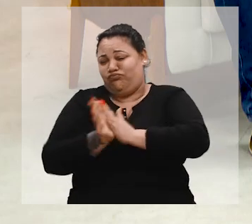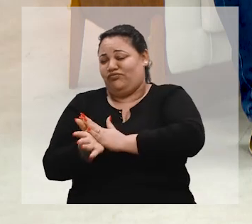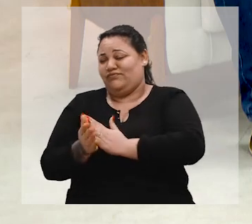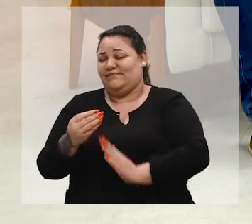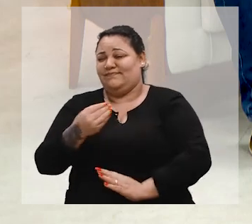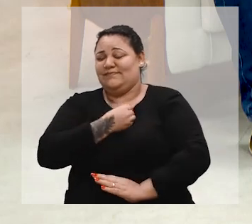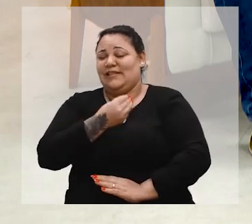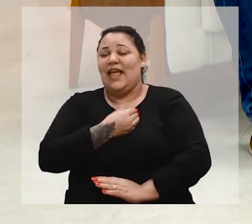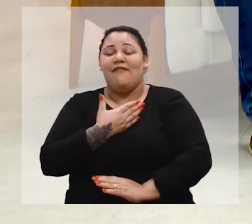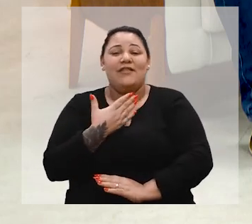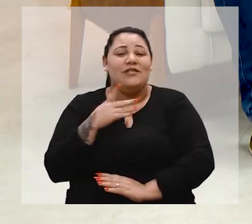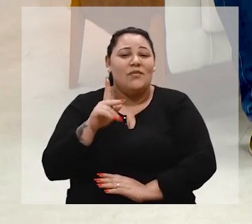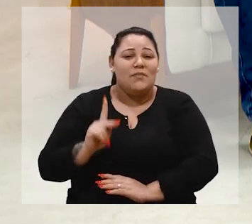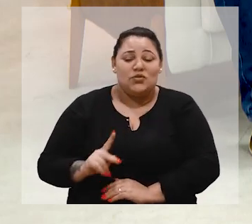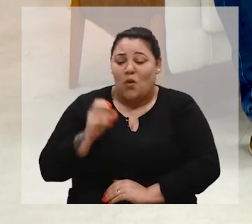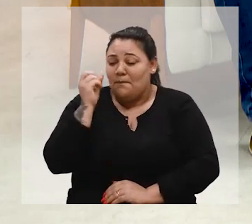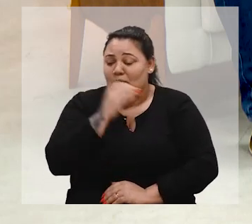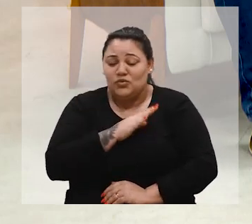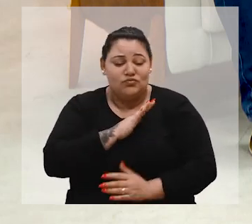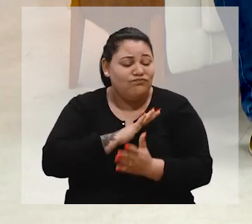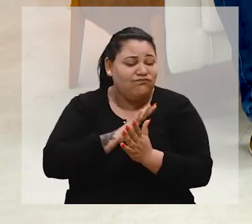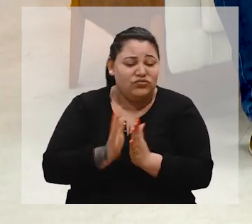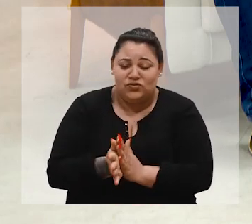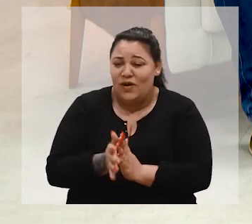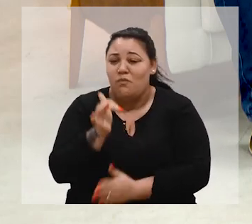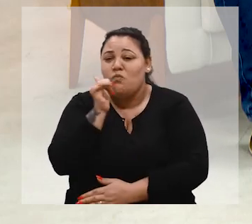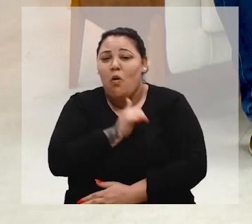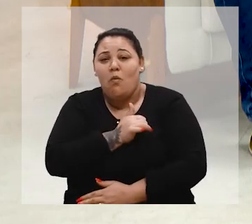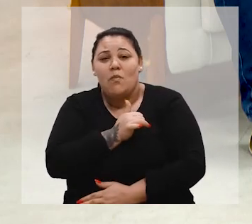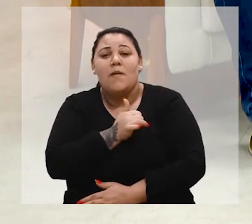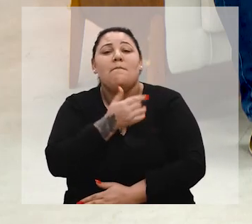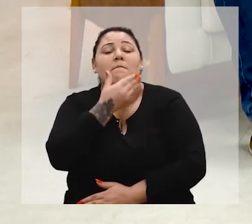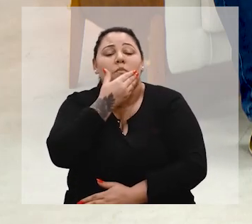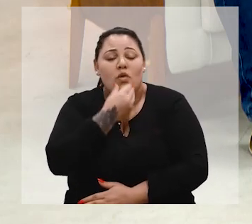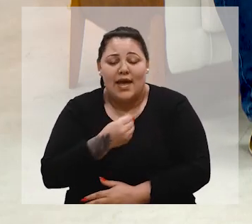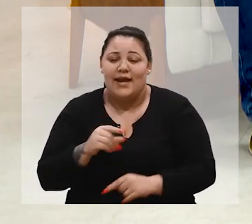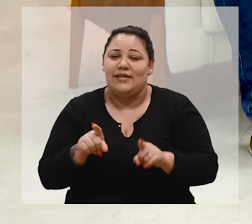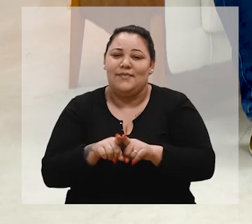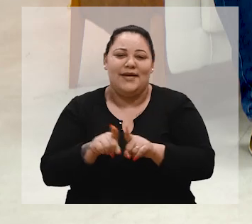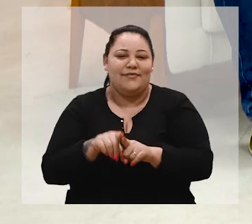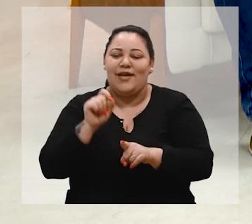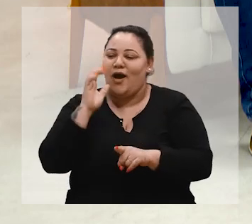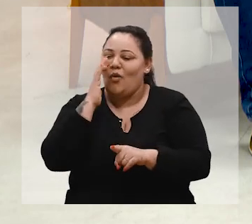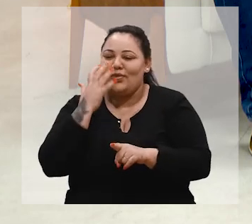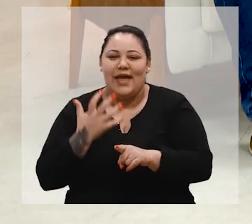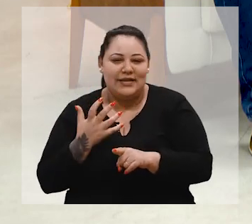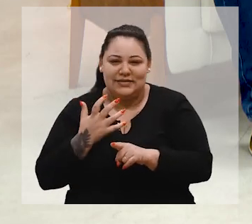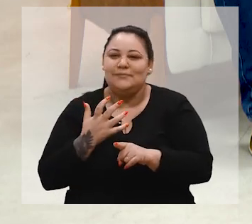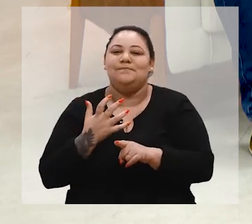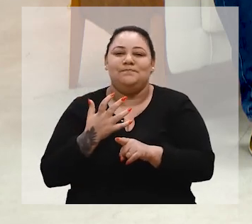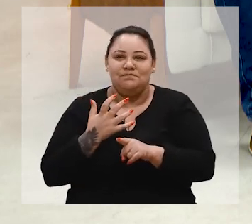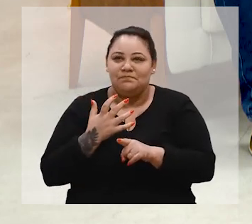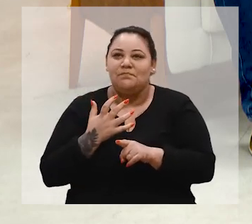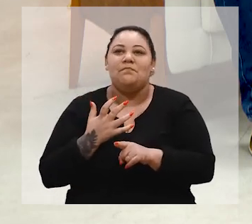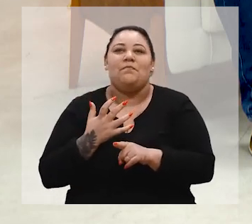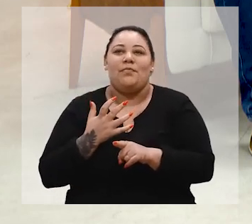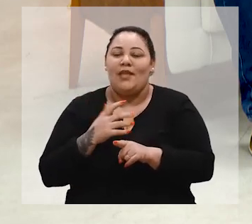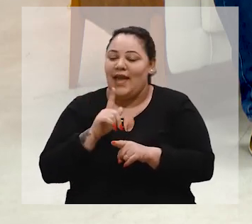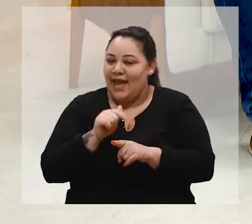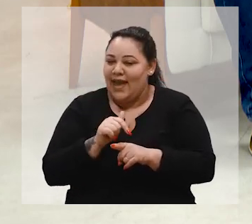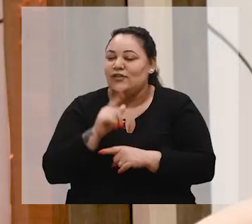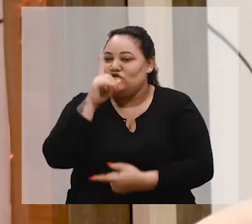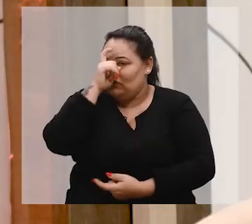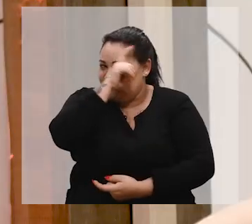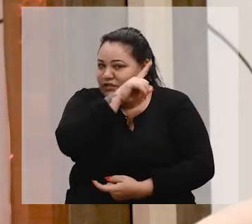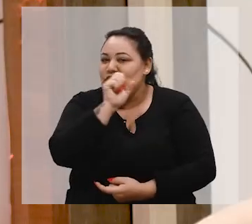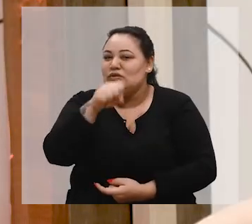devastador para a vida de uma pessoa, tanto homens como mulheres, que as consequências disso na vida do homem e na vida da mulher são um pouco